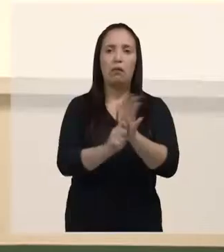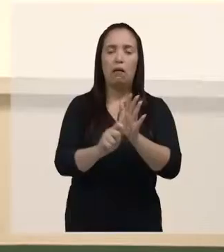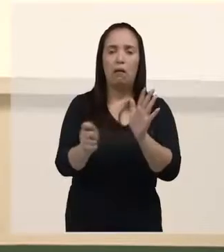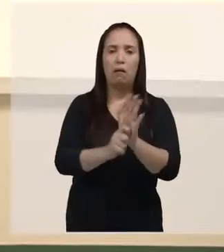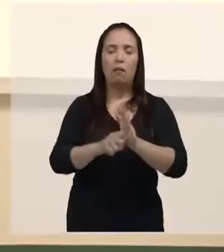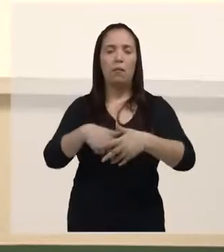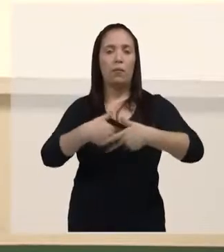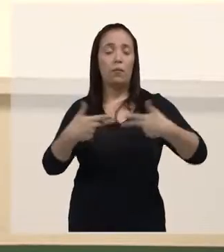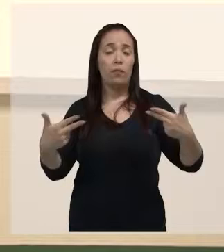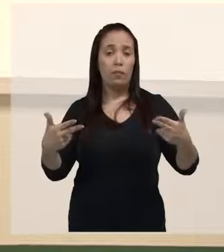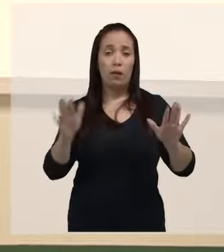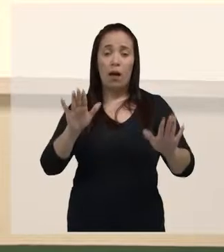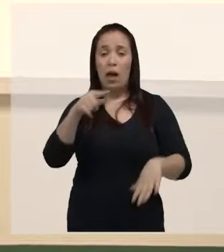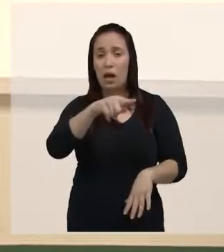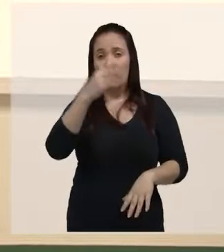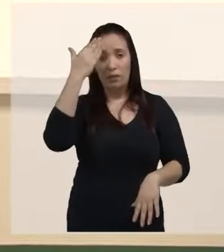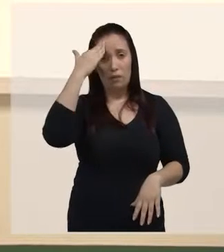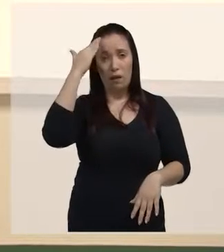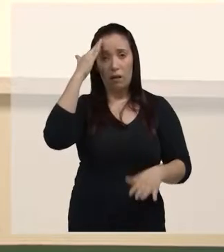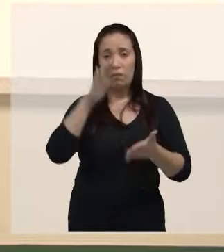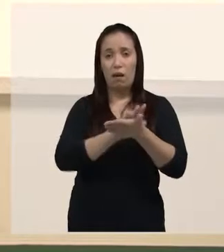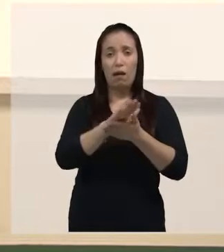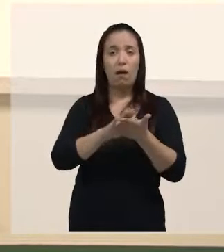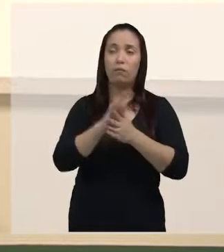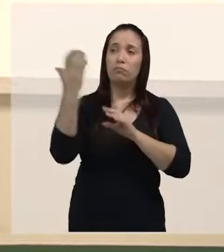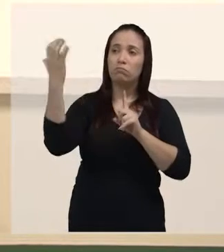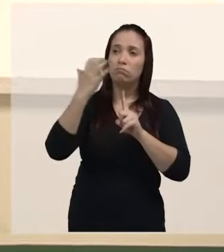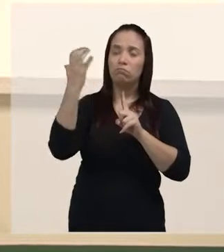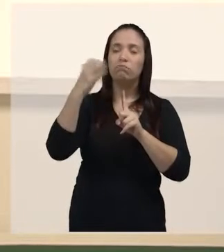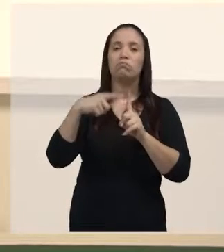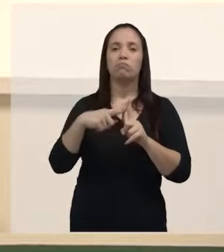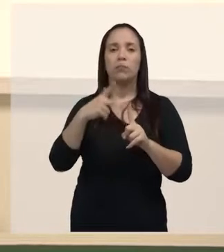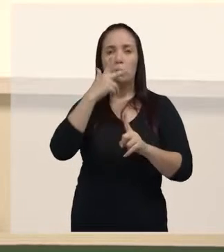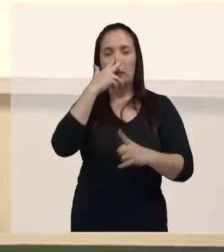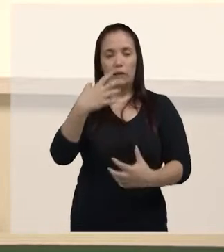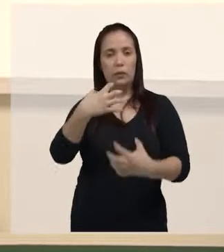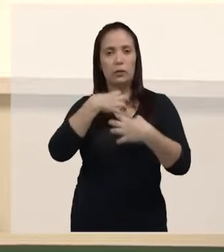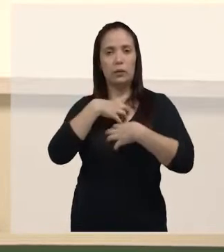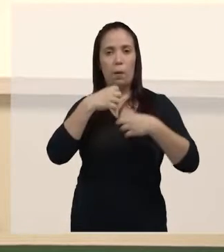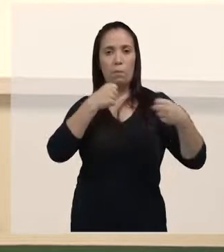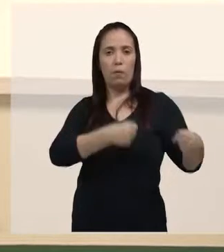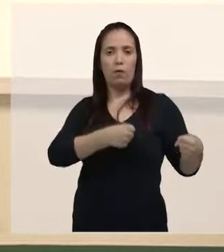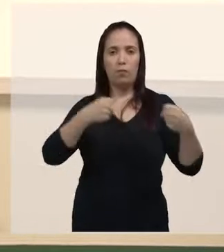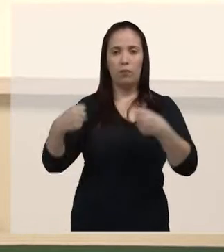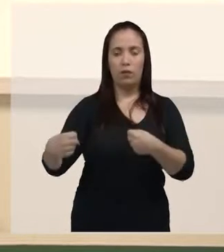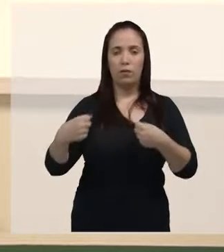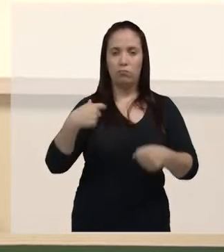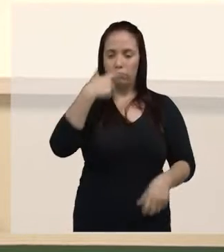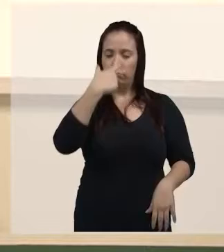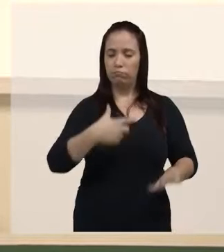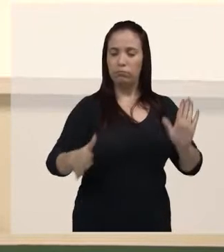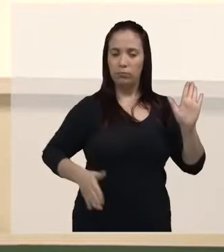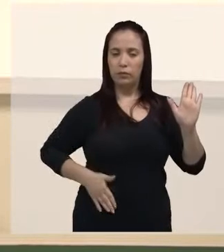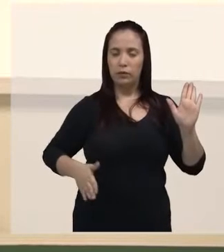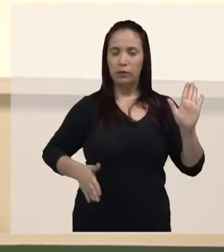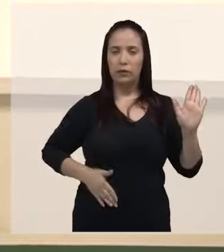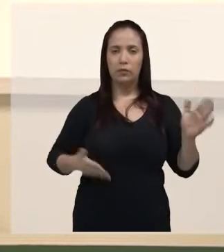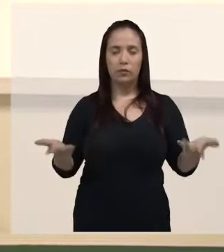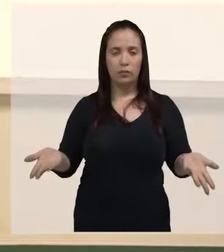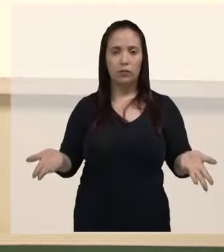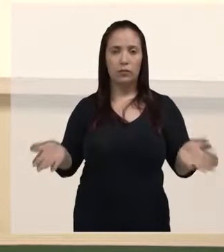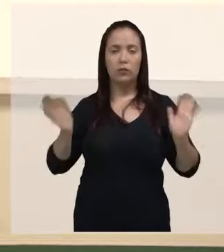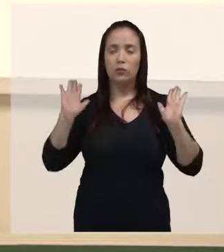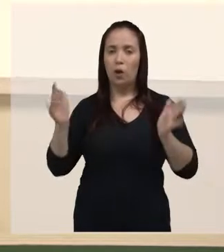não tem condição de entender nada, ele se autoafirma como cidadão ali. Ele se sente poderoso. E ali, depois dele se autoafirmar, ele